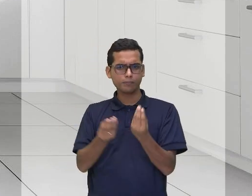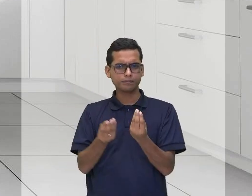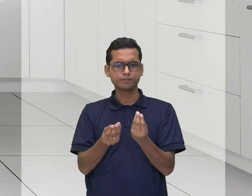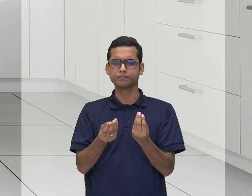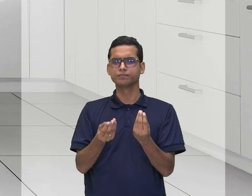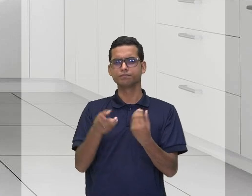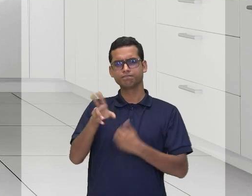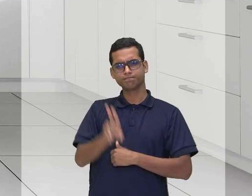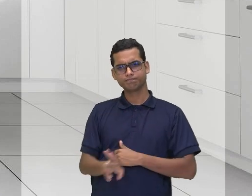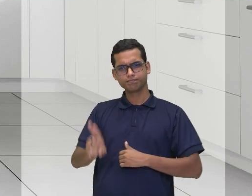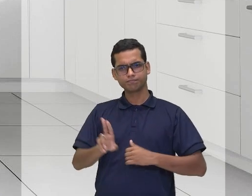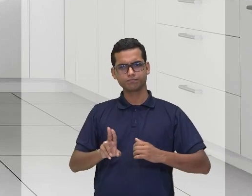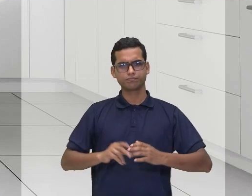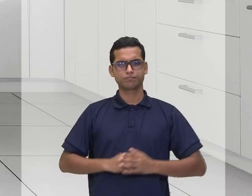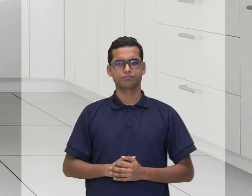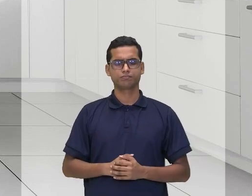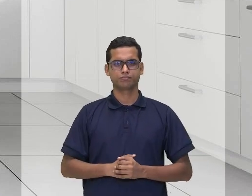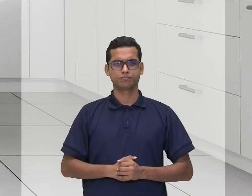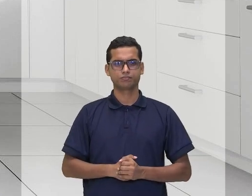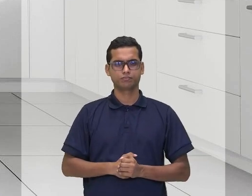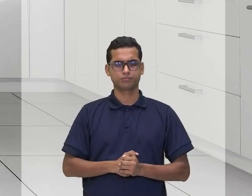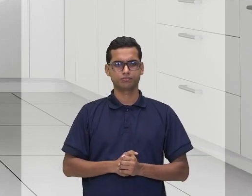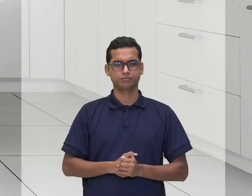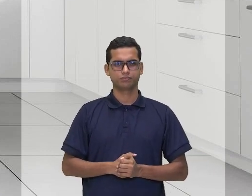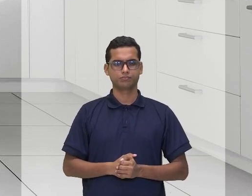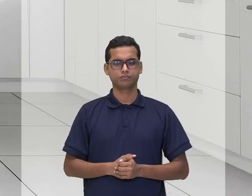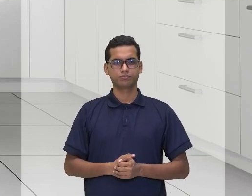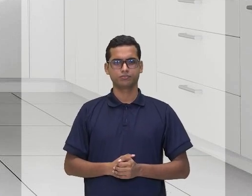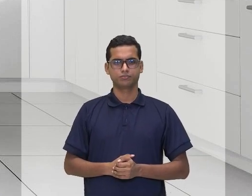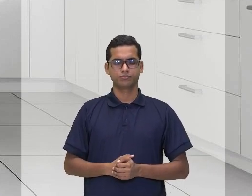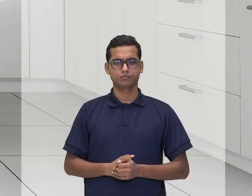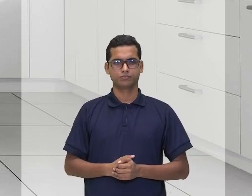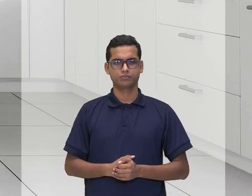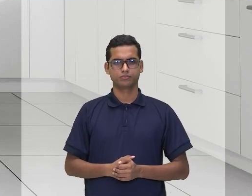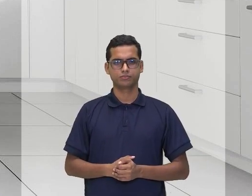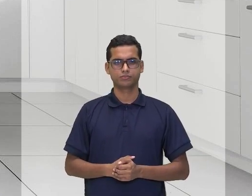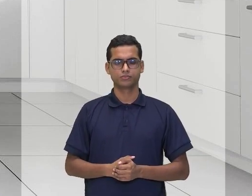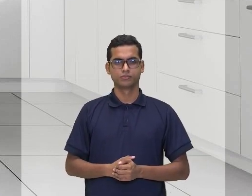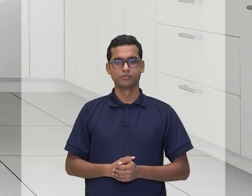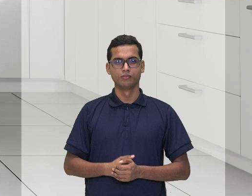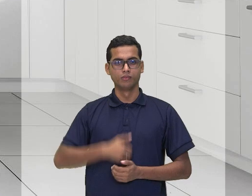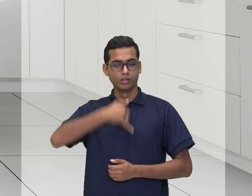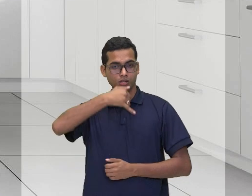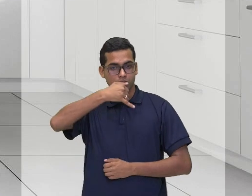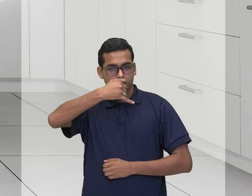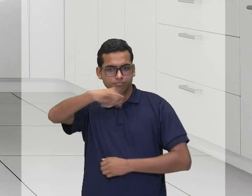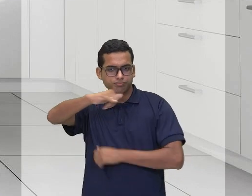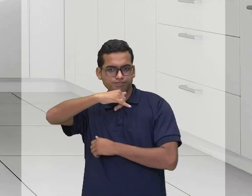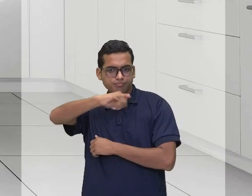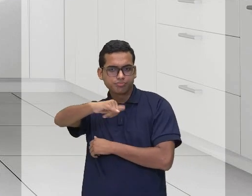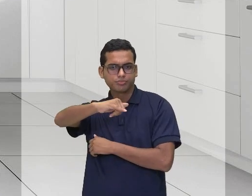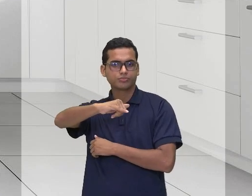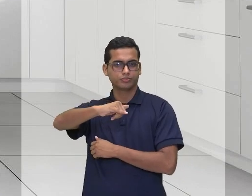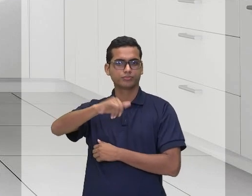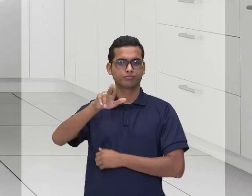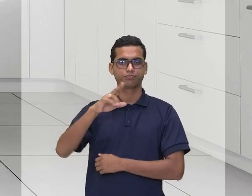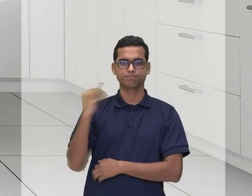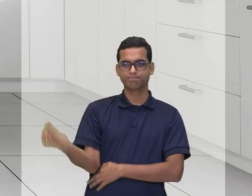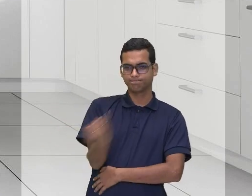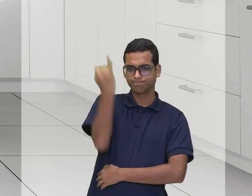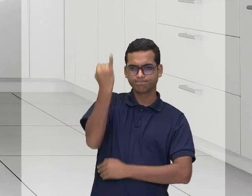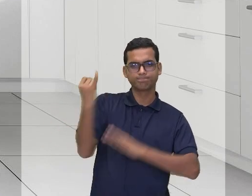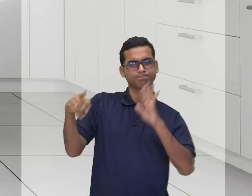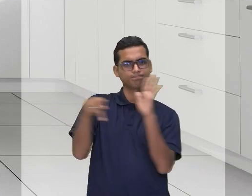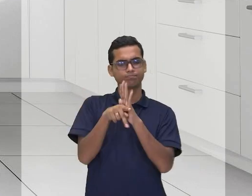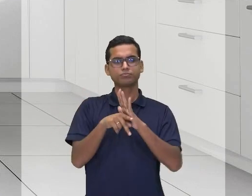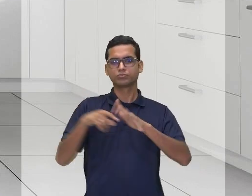Então, a energia elétrica, né, que é essencial para o funcionamento dos